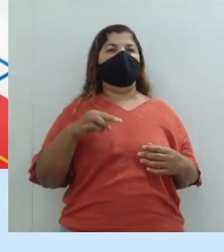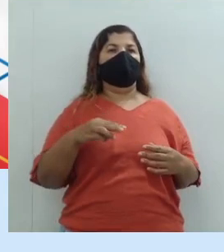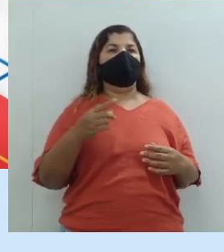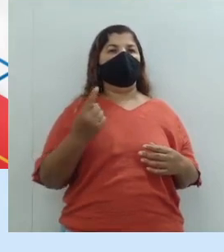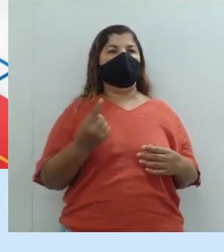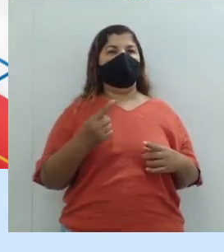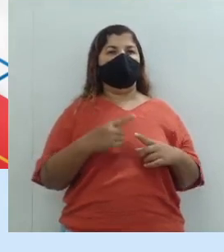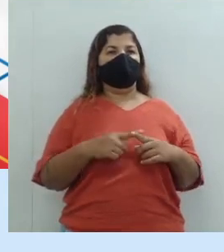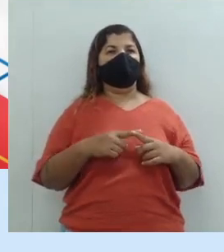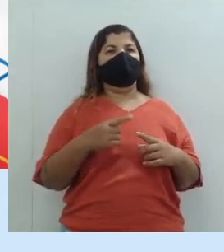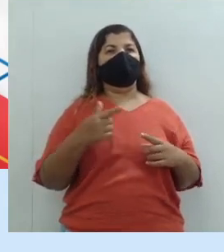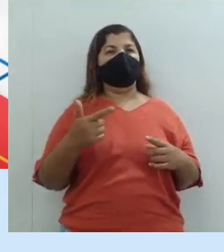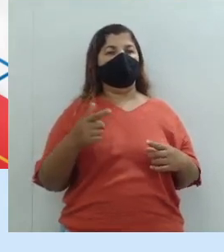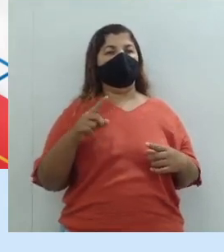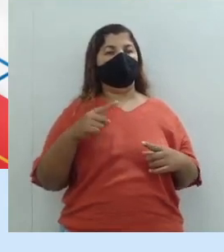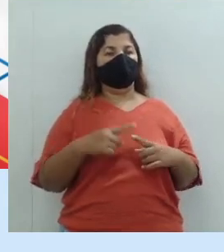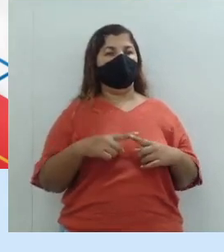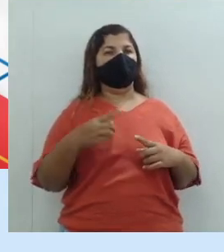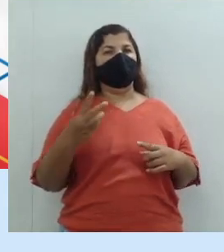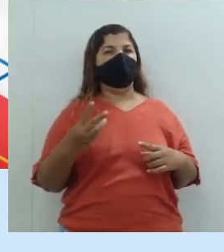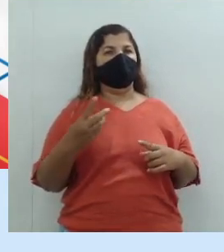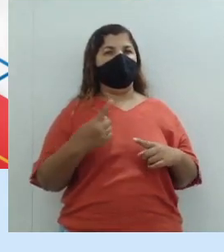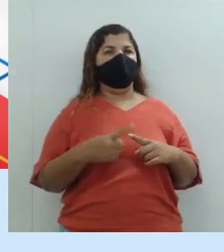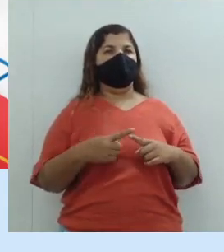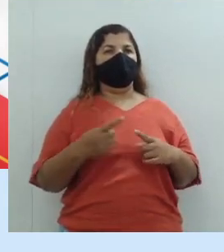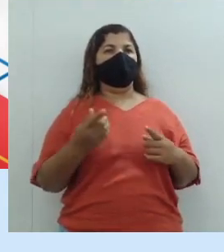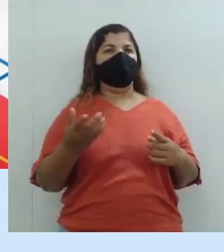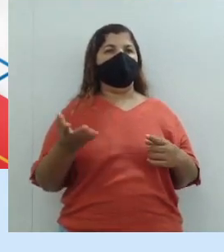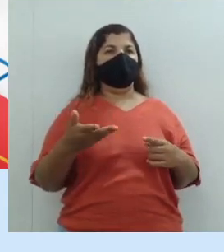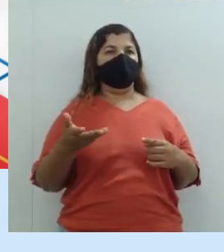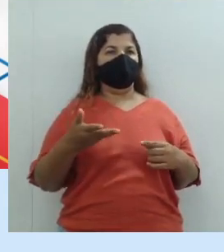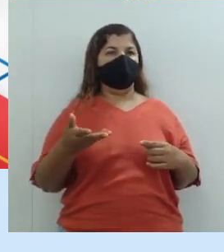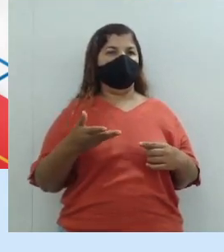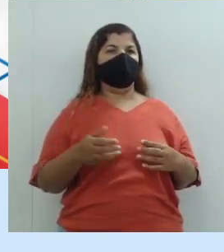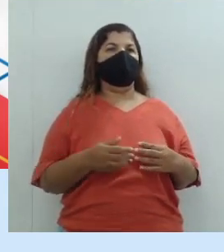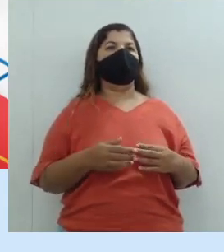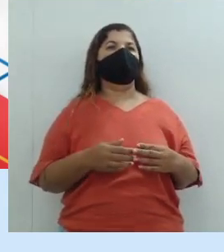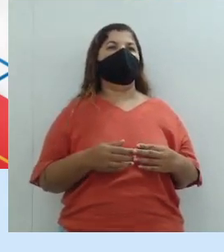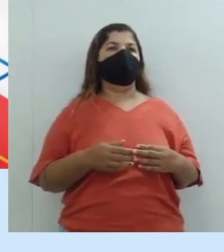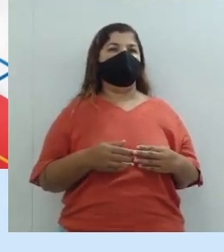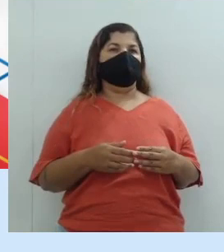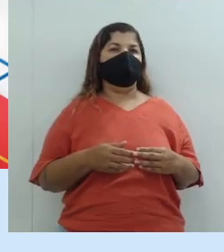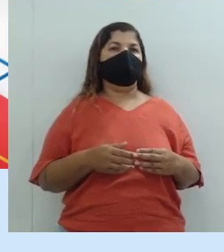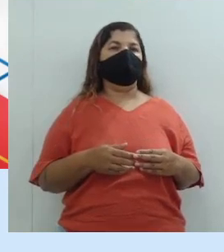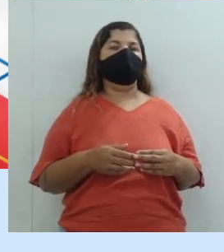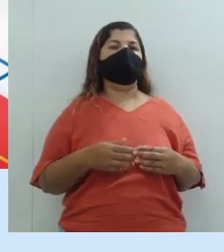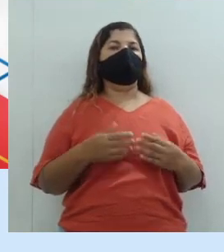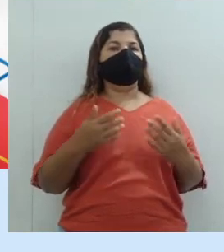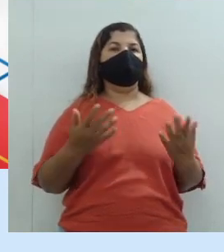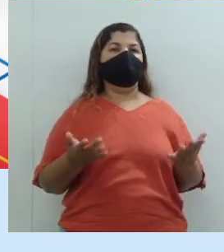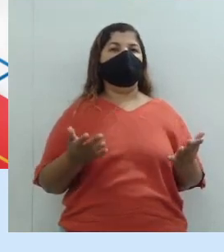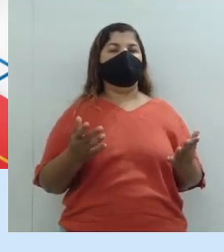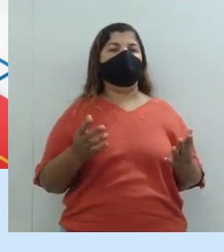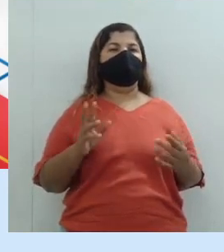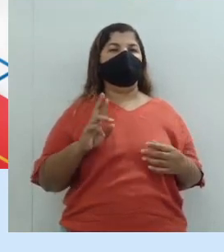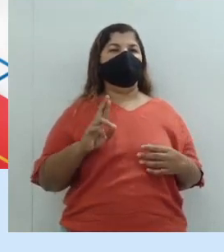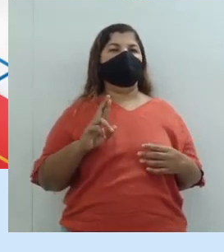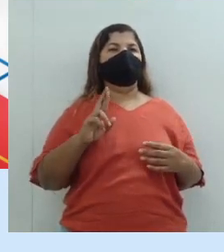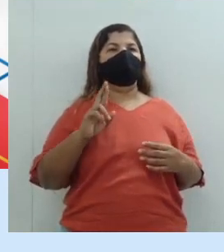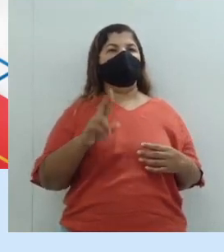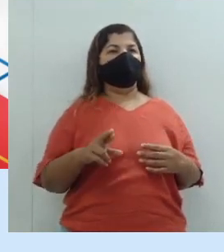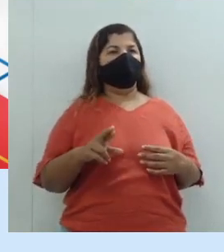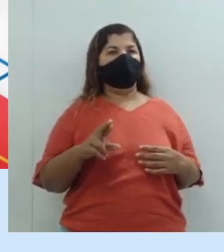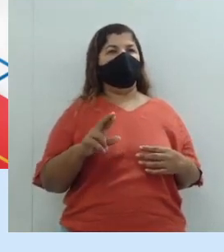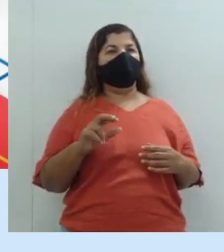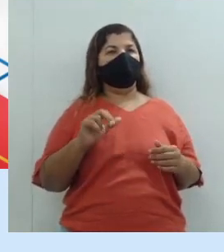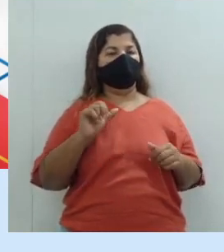massa 2 mais massa 3 vezes a aceleração. Fazendo isso, qual seria a aceleração adquirida? Então, eu substituo os valores